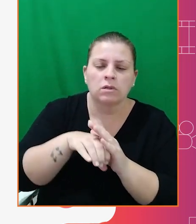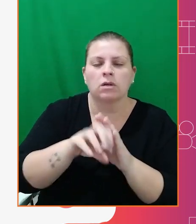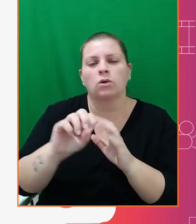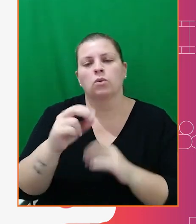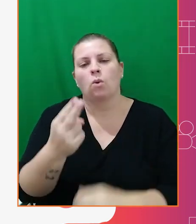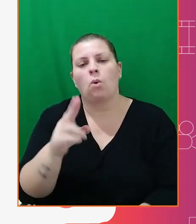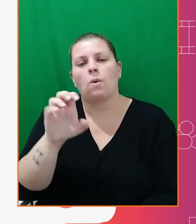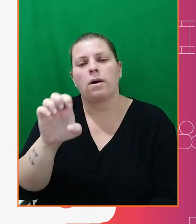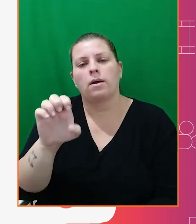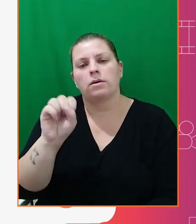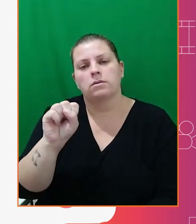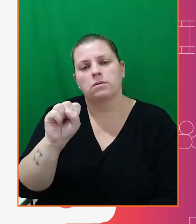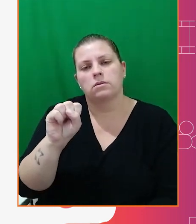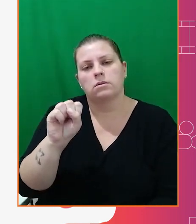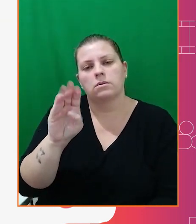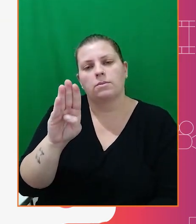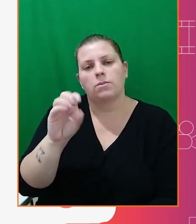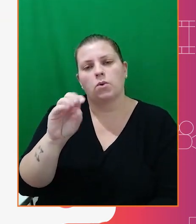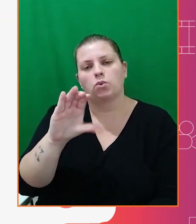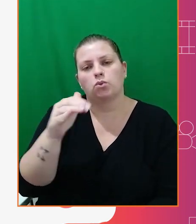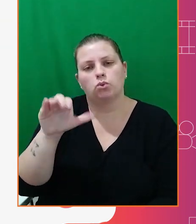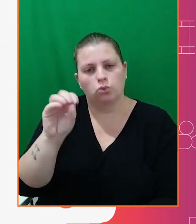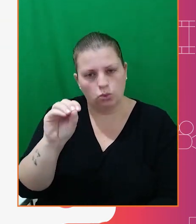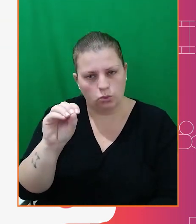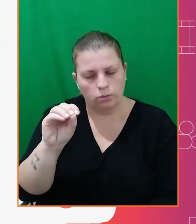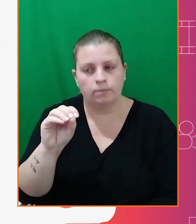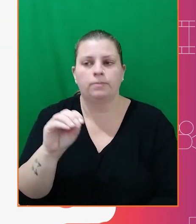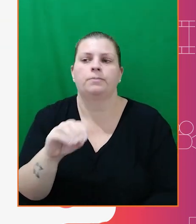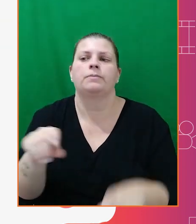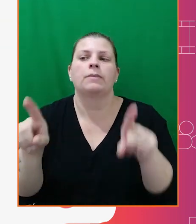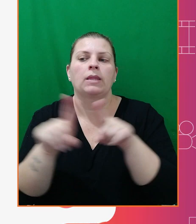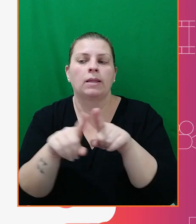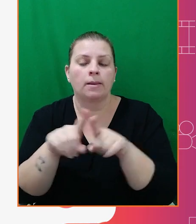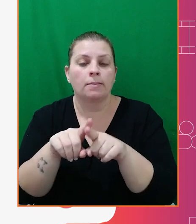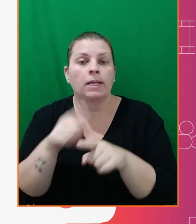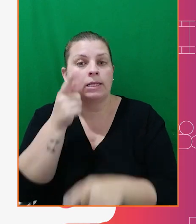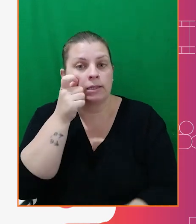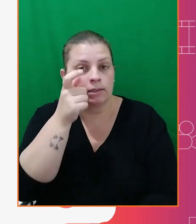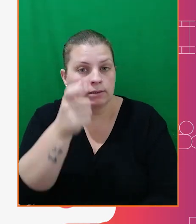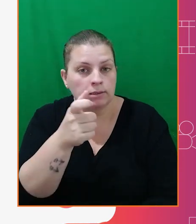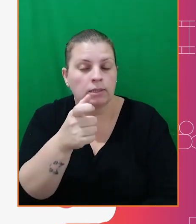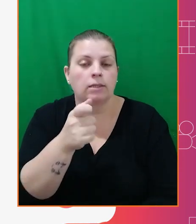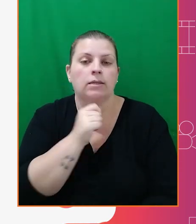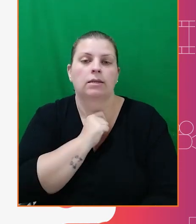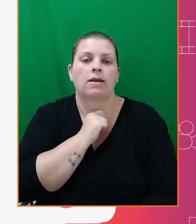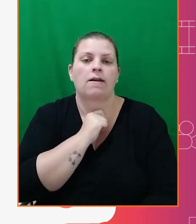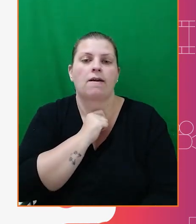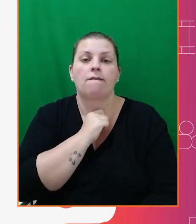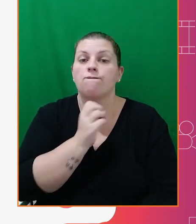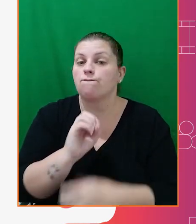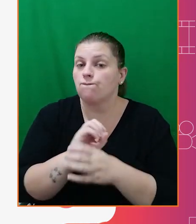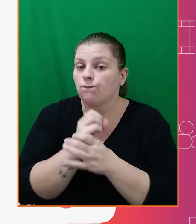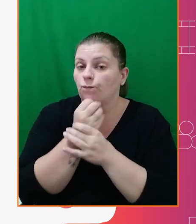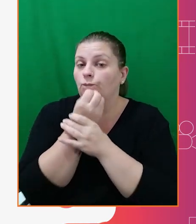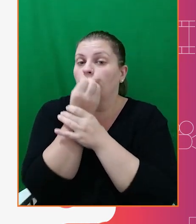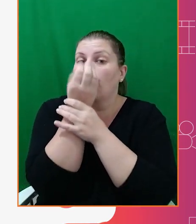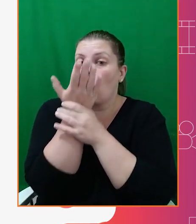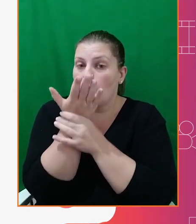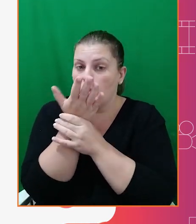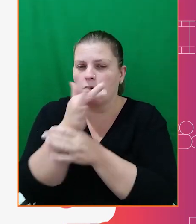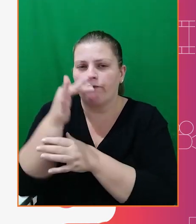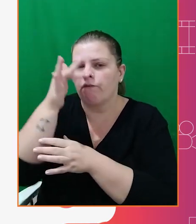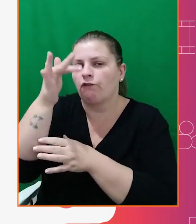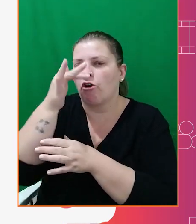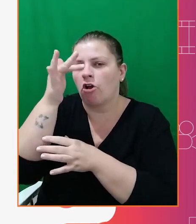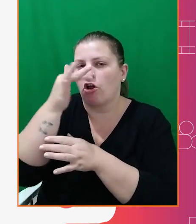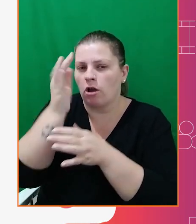apenas trabalhar uma ideia. Outros padrões interessantes a se seguirem é o de flores, por exemplo. Então, nós podemos